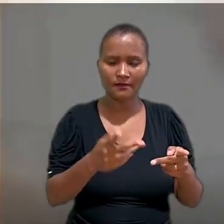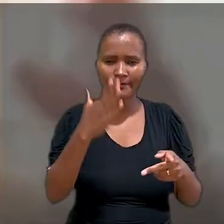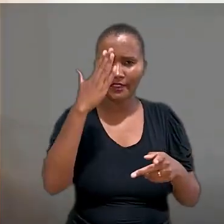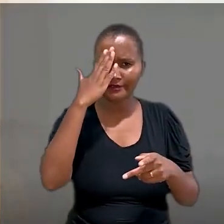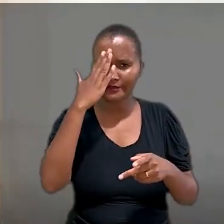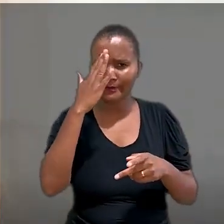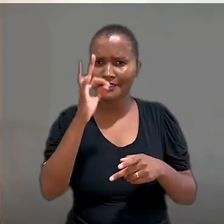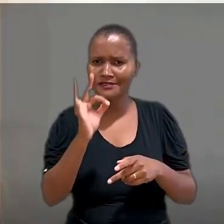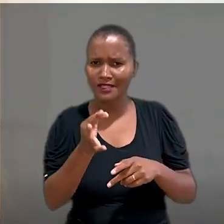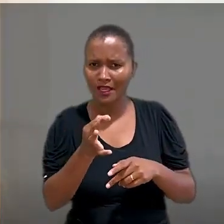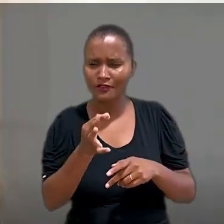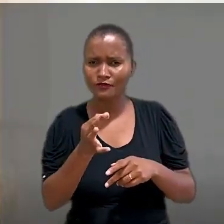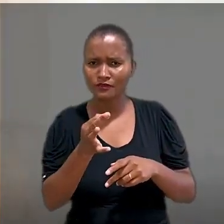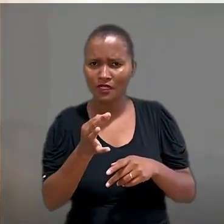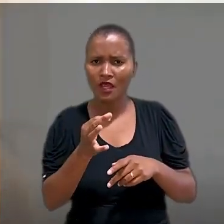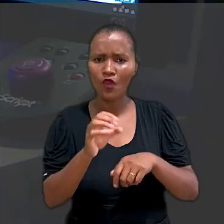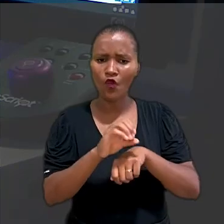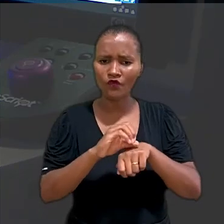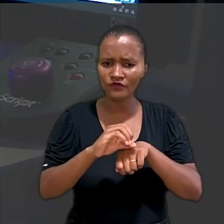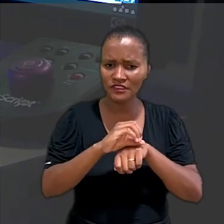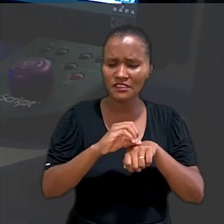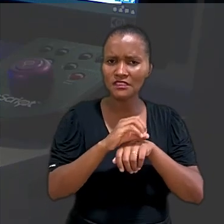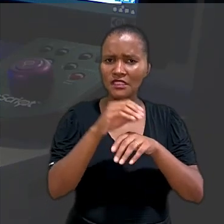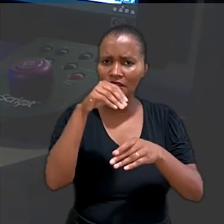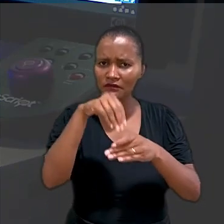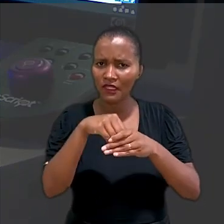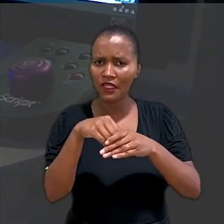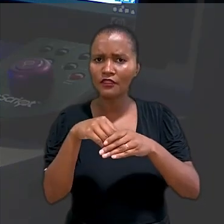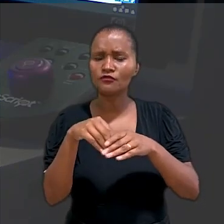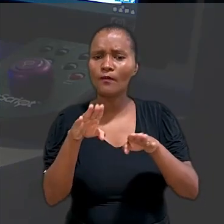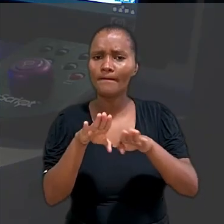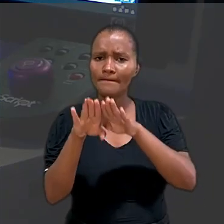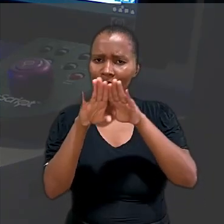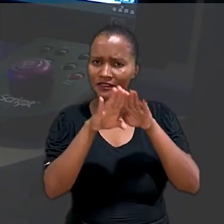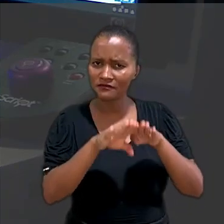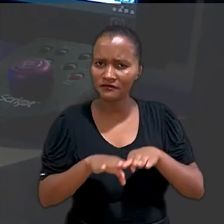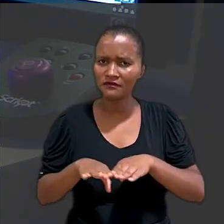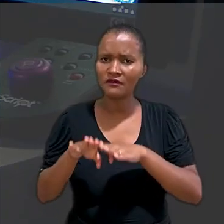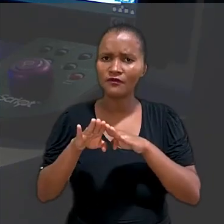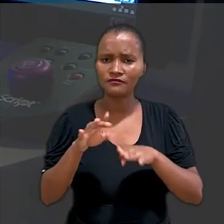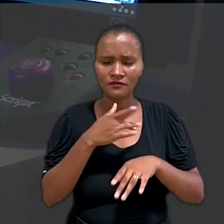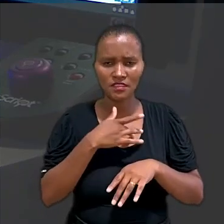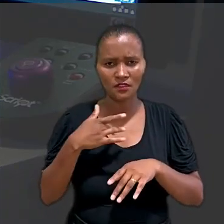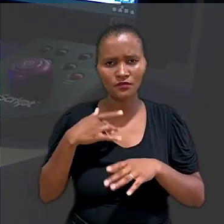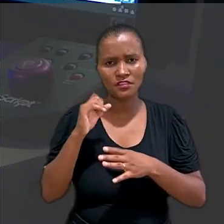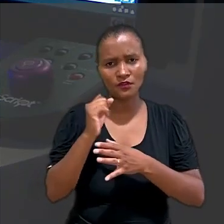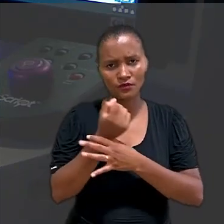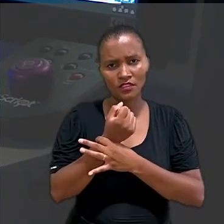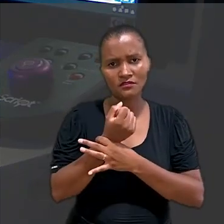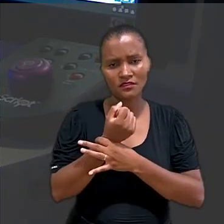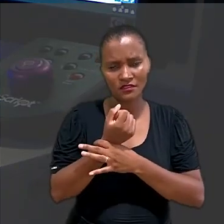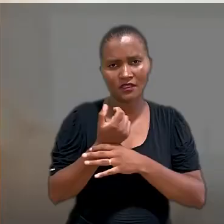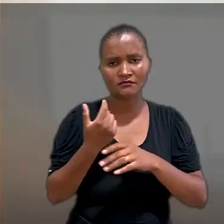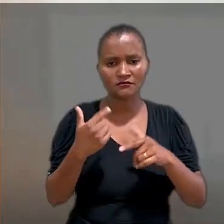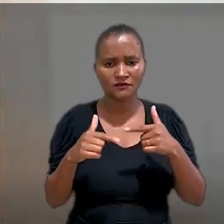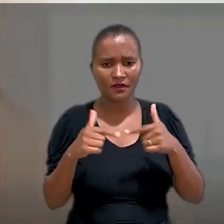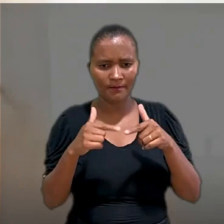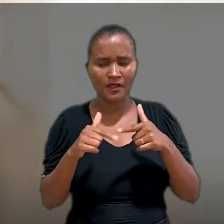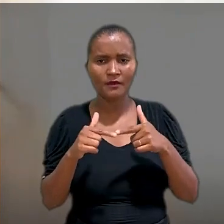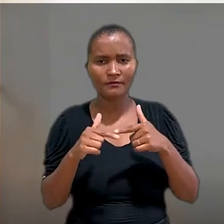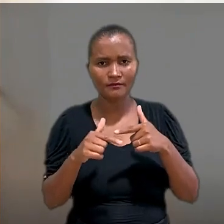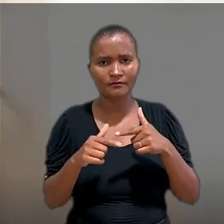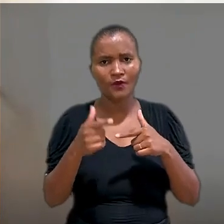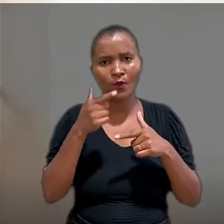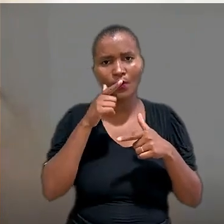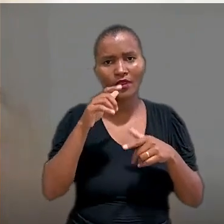ter certeza que aquela oficina está dentro de todos os padrões de saúde e segurança em relações do trabalho, para então colocar